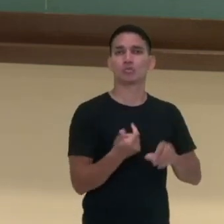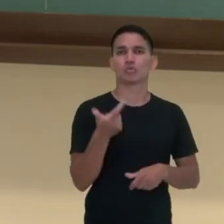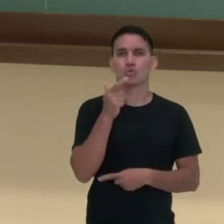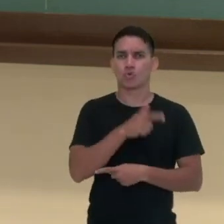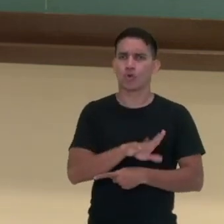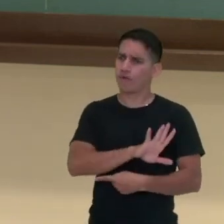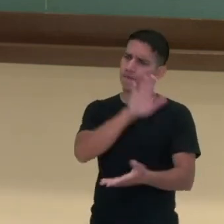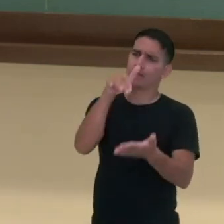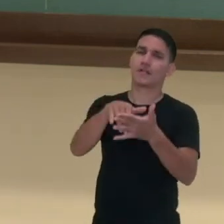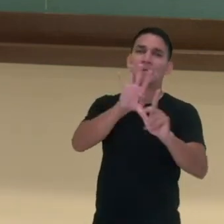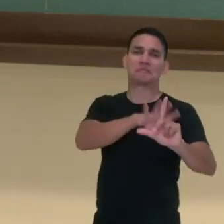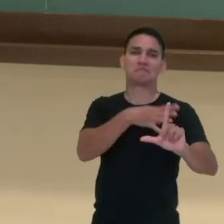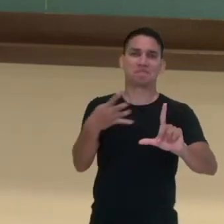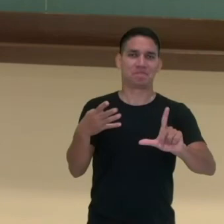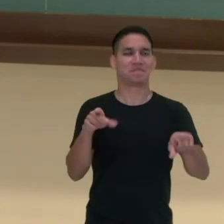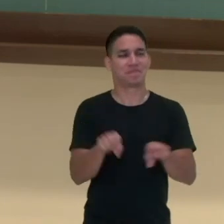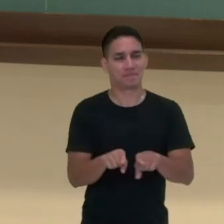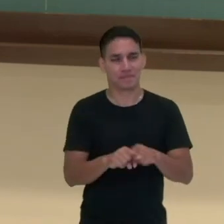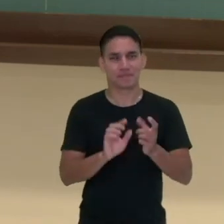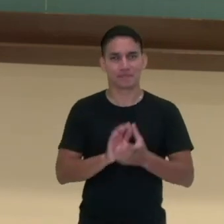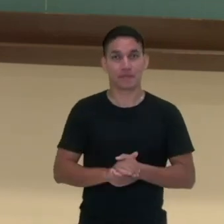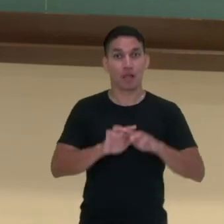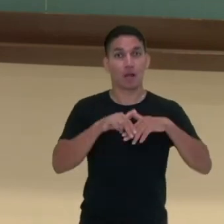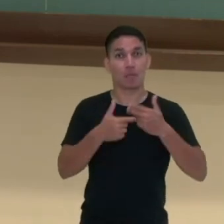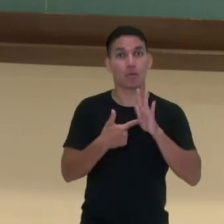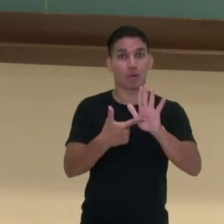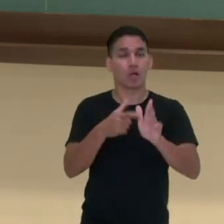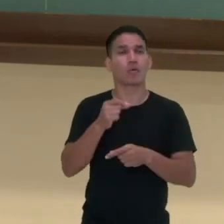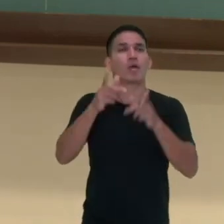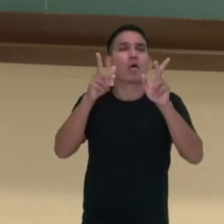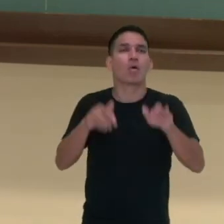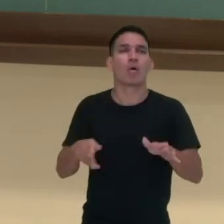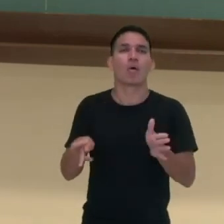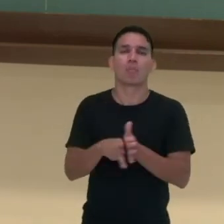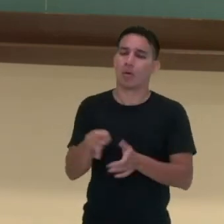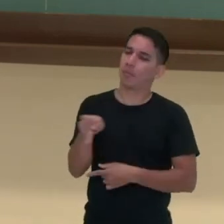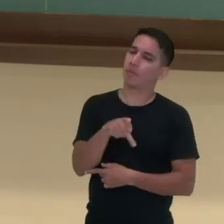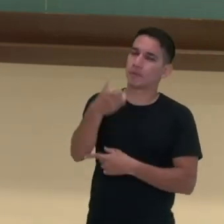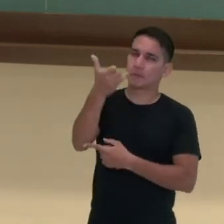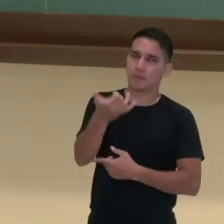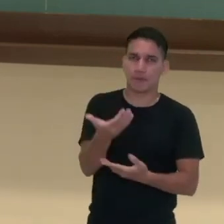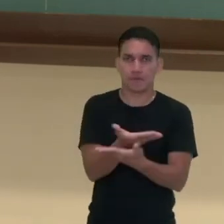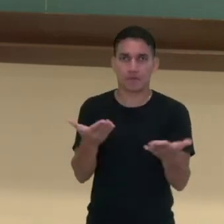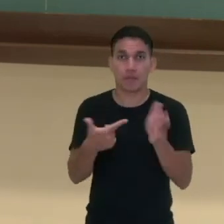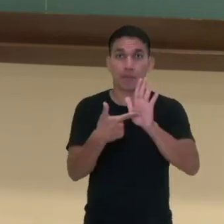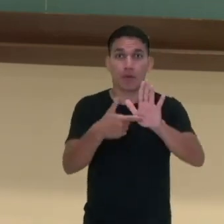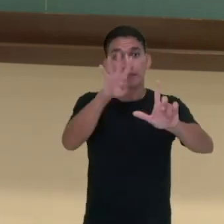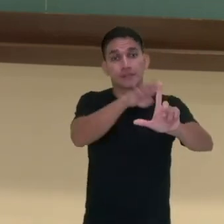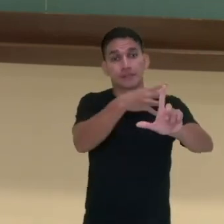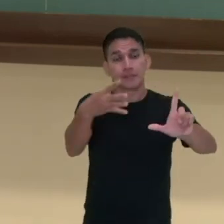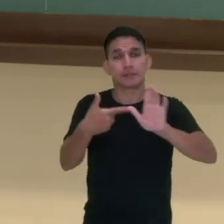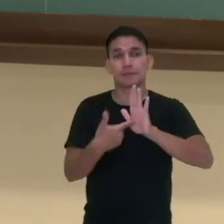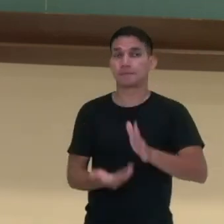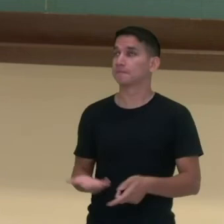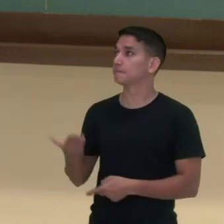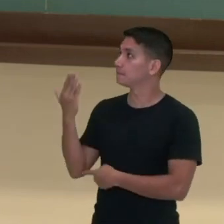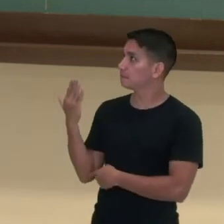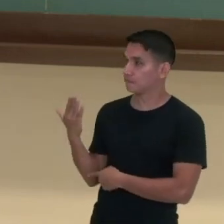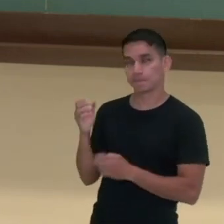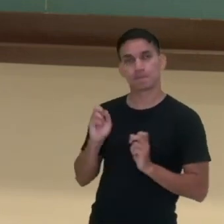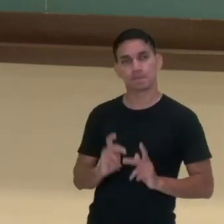tabela novamente. Então, exatamente o que a professora acabou de falar para vocês aqui, mostrando na tabela, está escrito aqui,